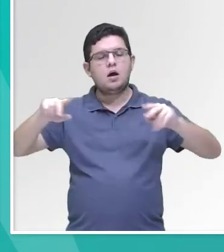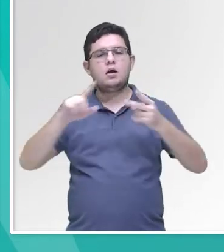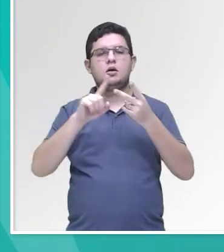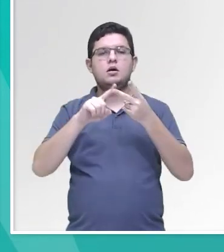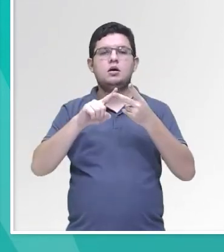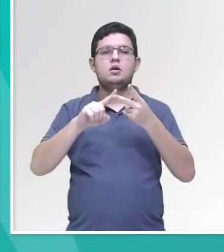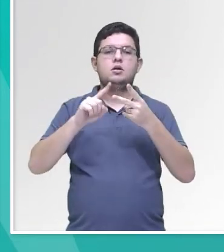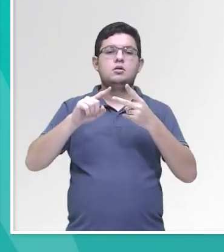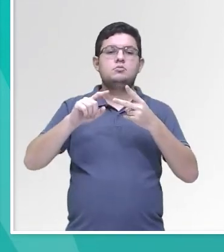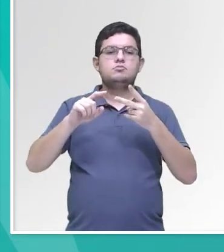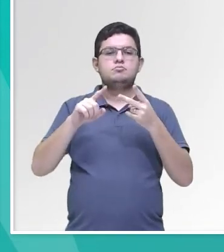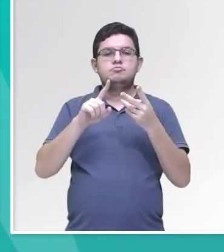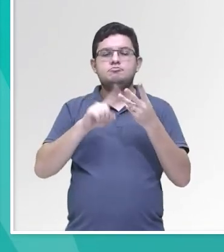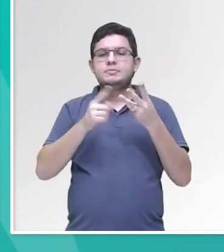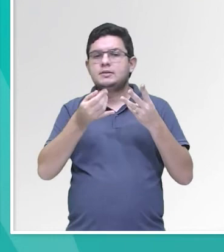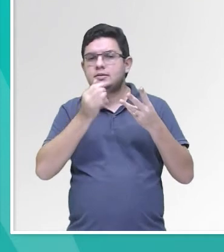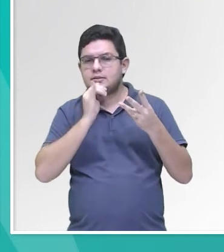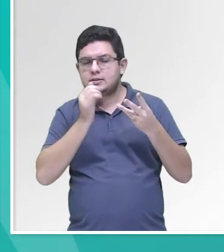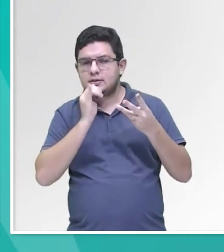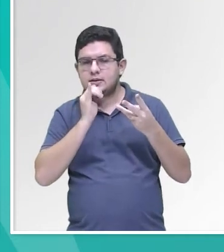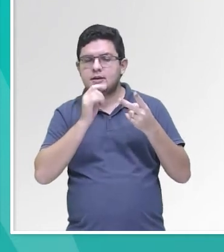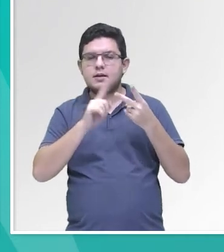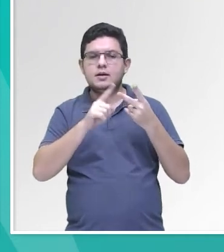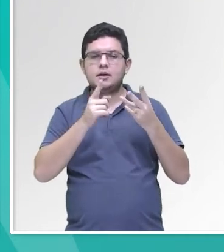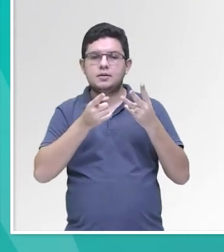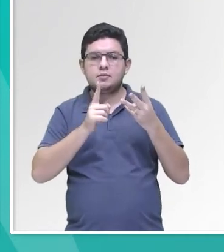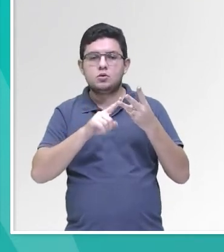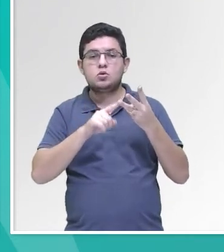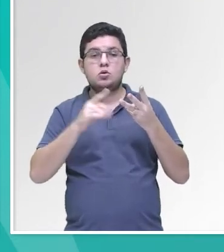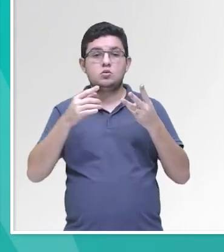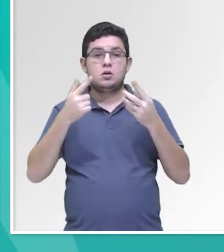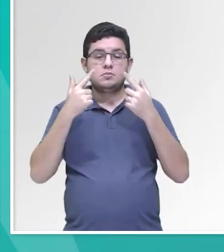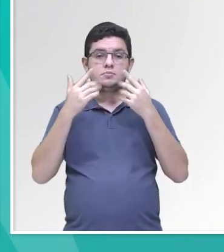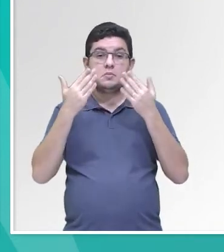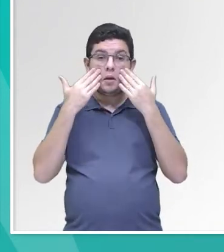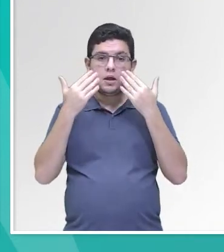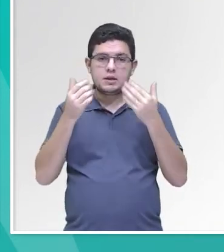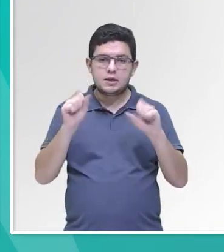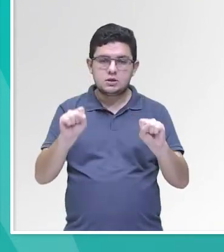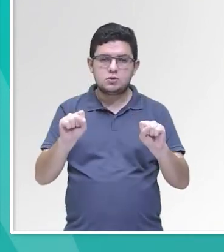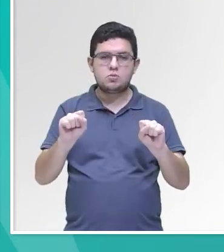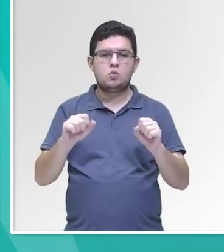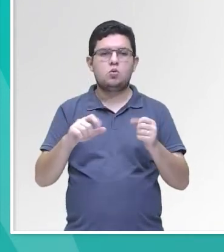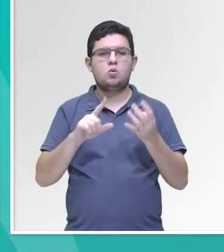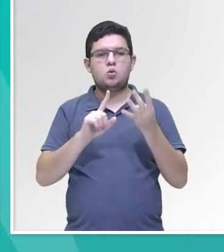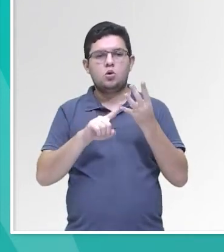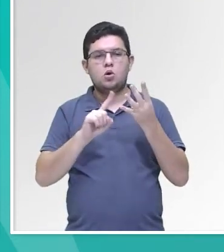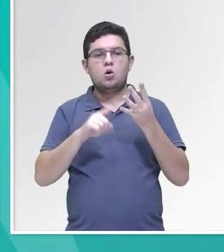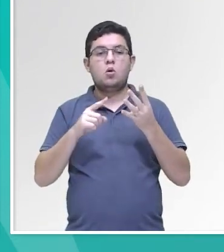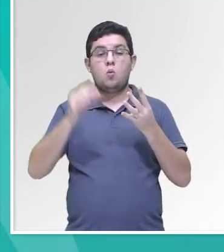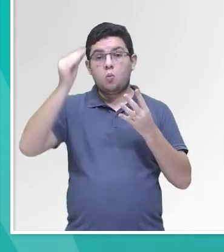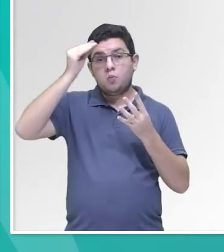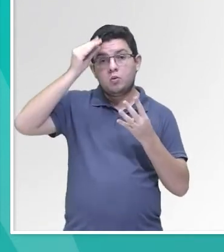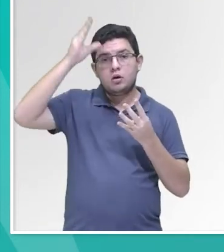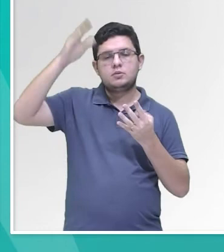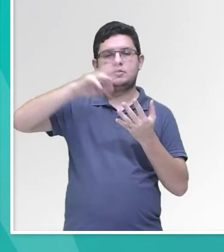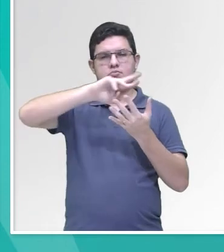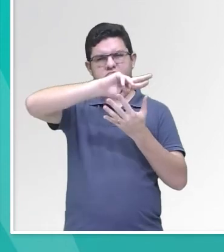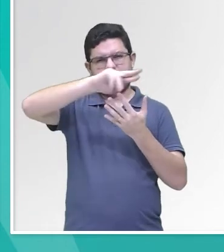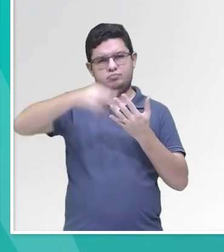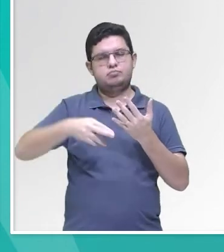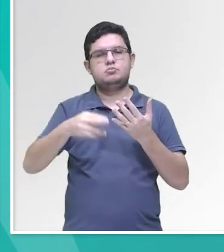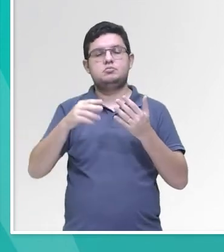dados, exemplos, testemunhos, conhecimentos e assim por diante. É por isso que quando o